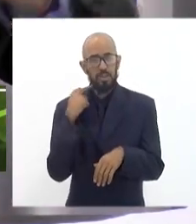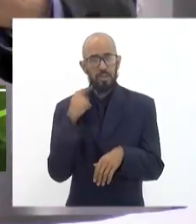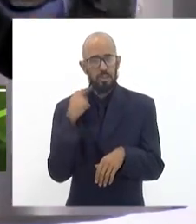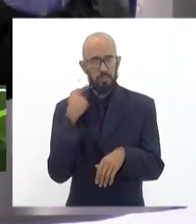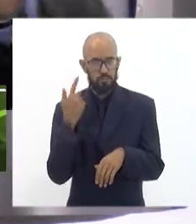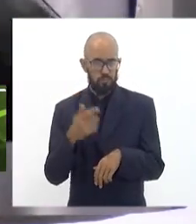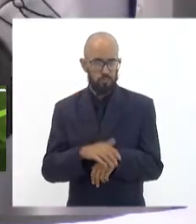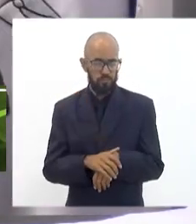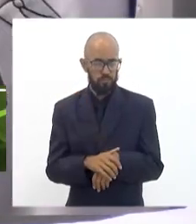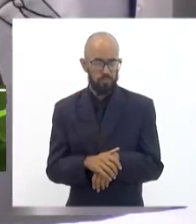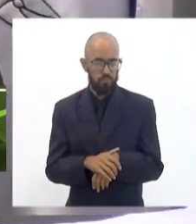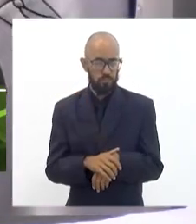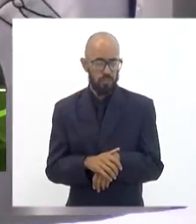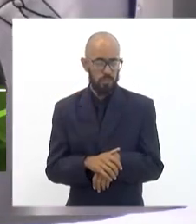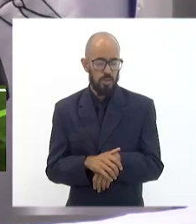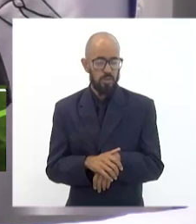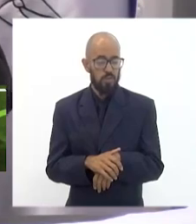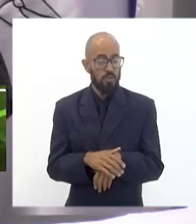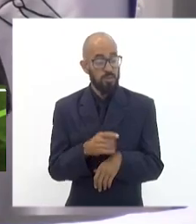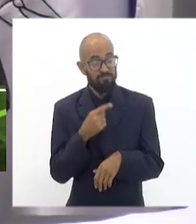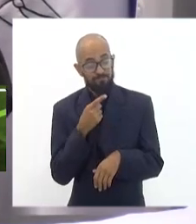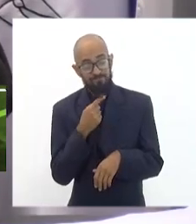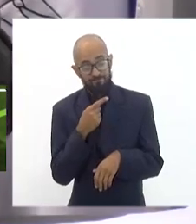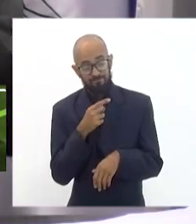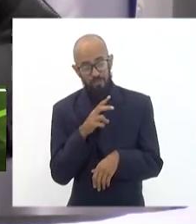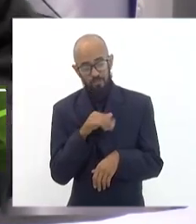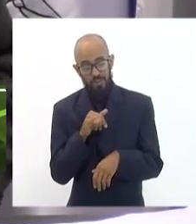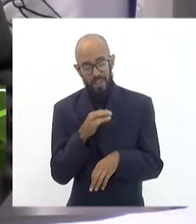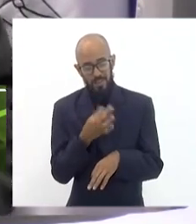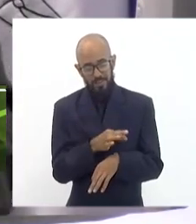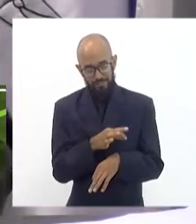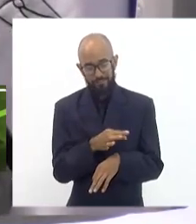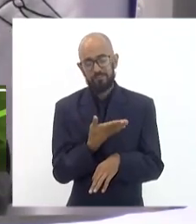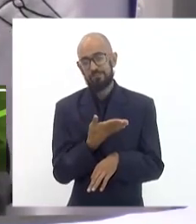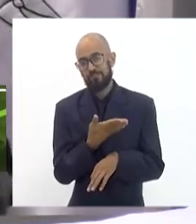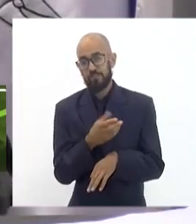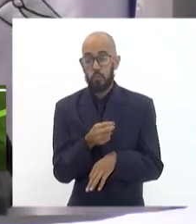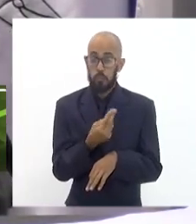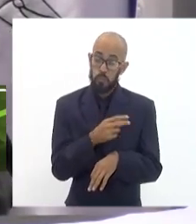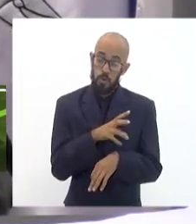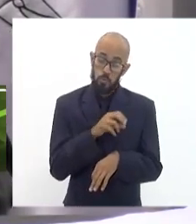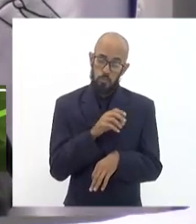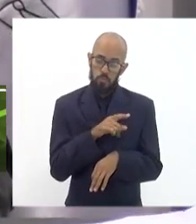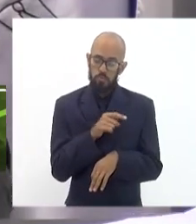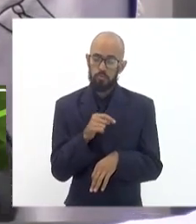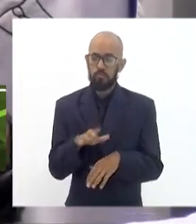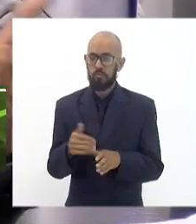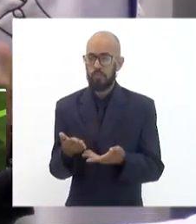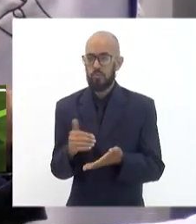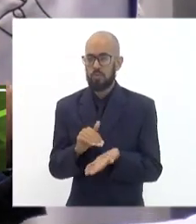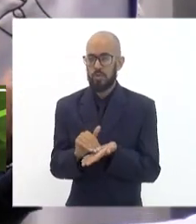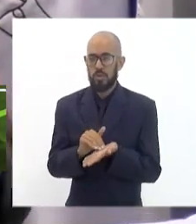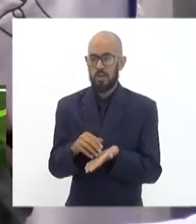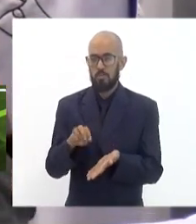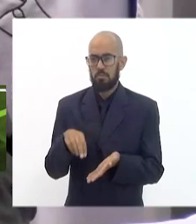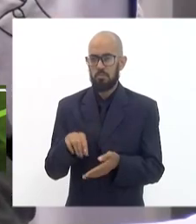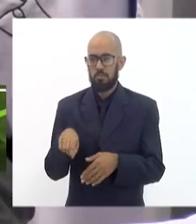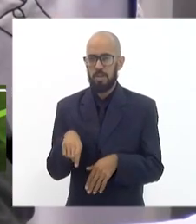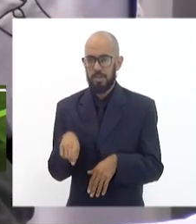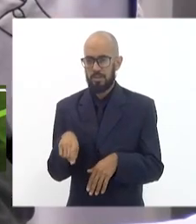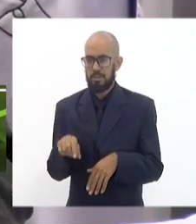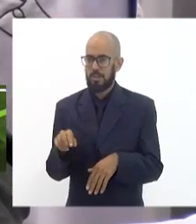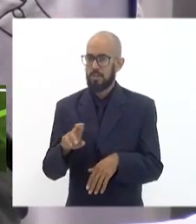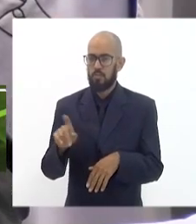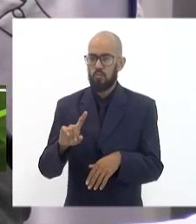vai dar certo e também secretário Márcio a gente não tá fazendo a